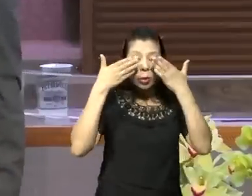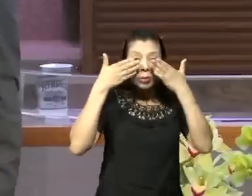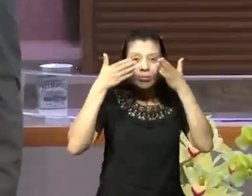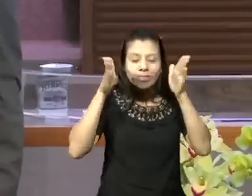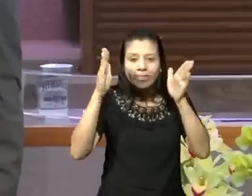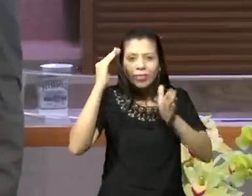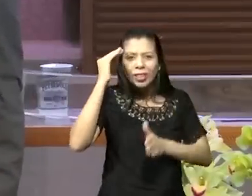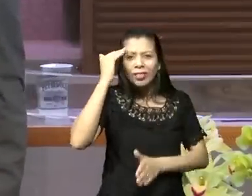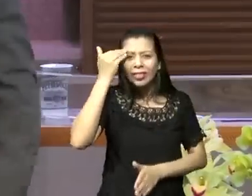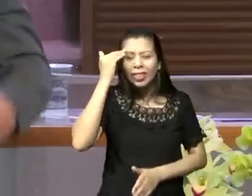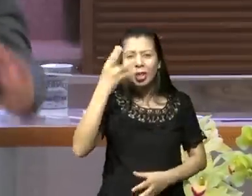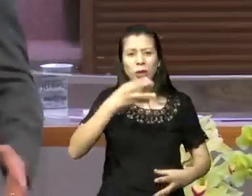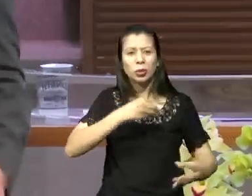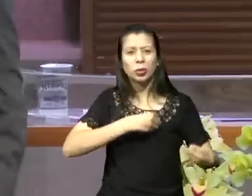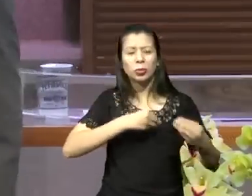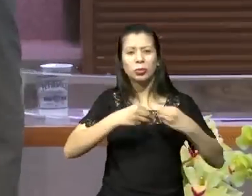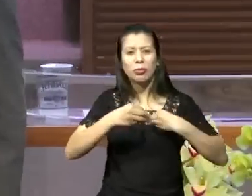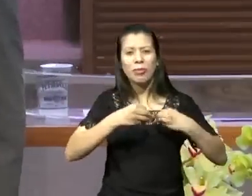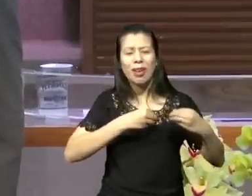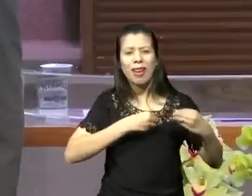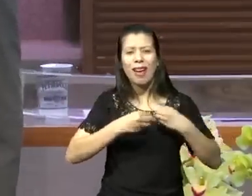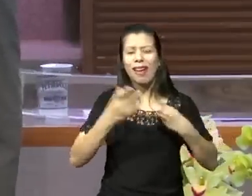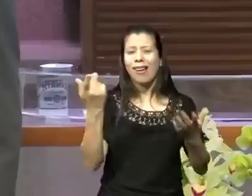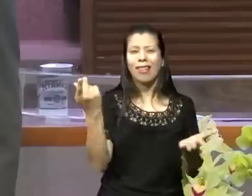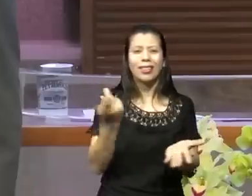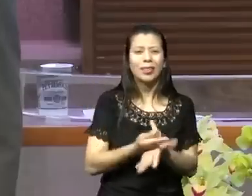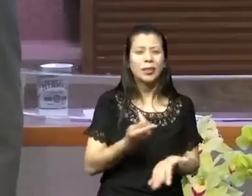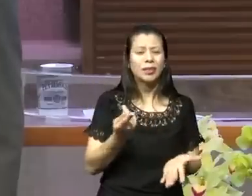Deus mas prostituição